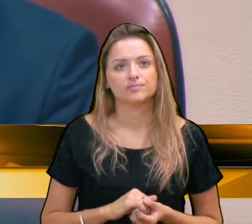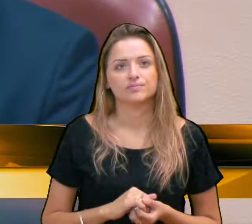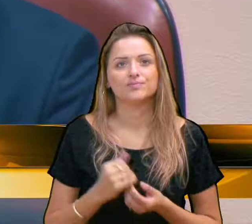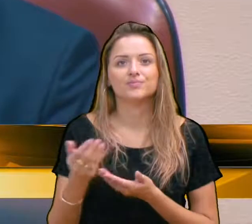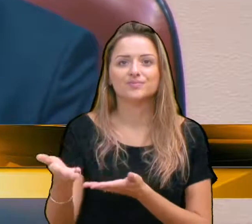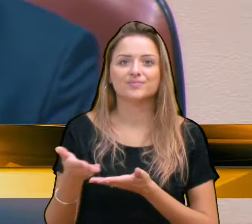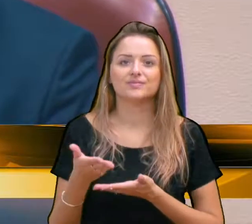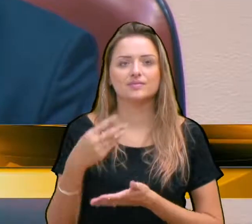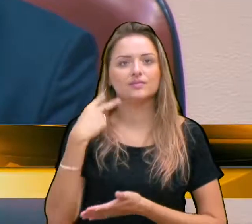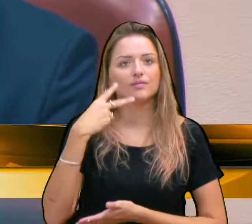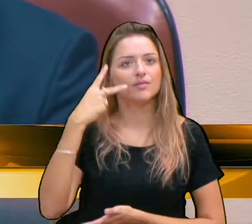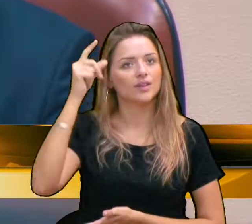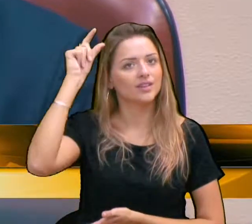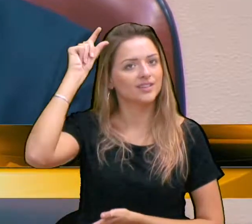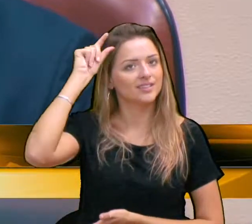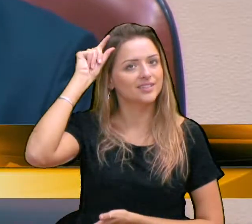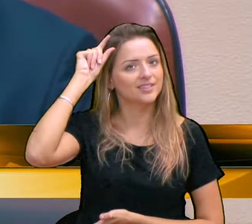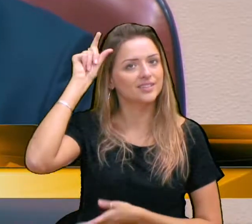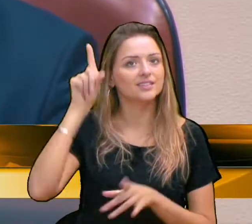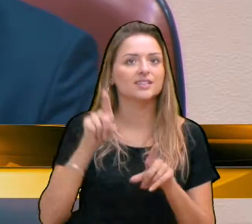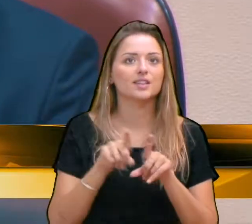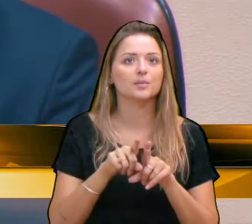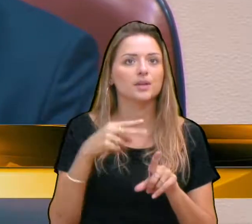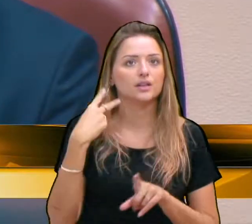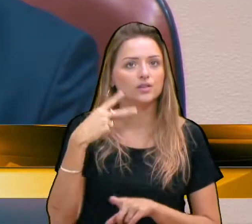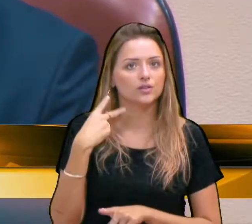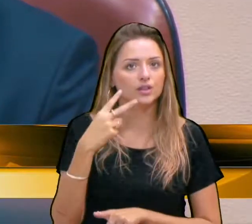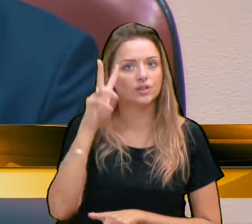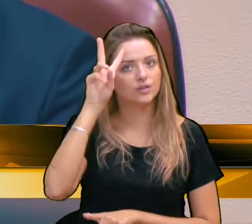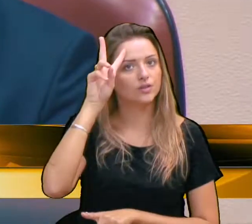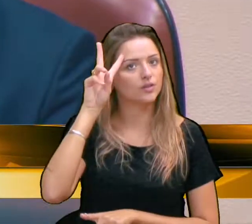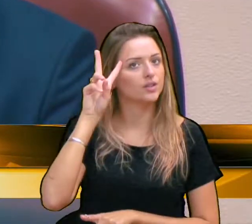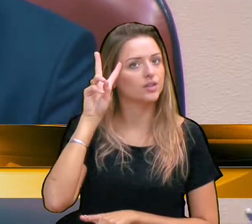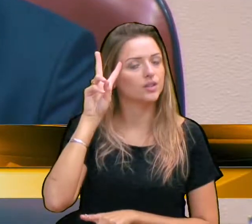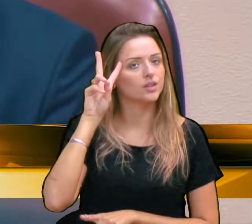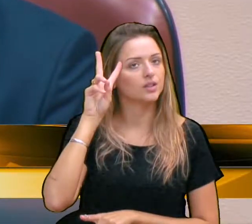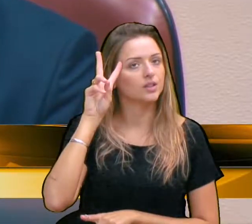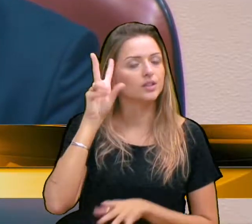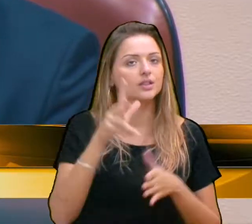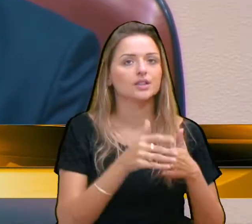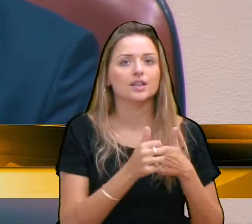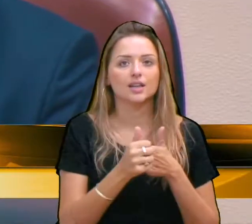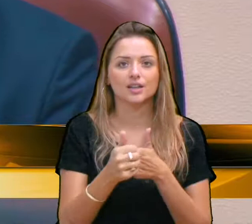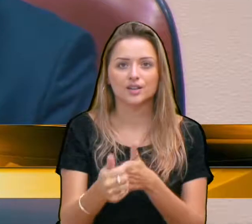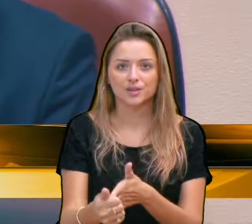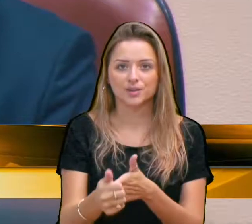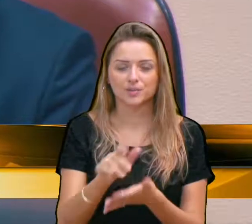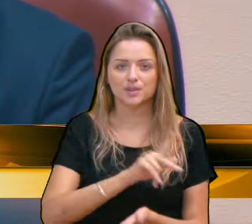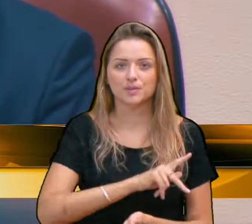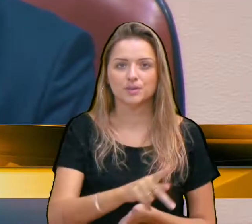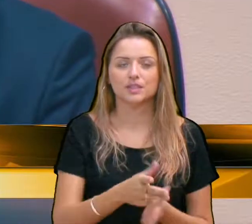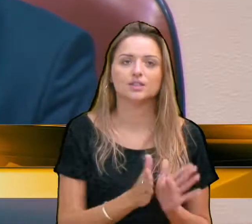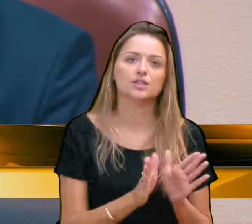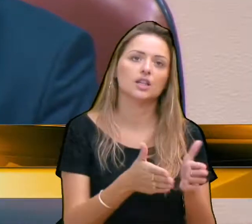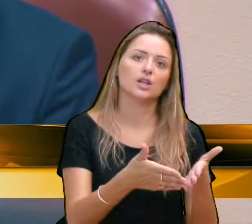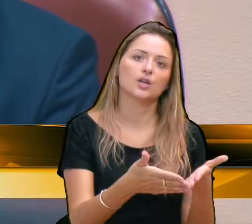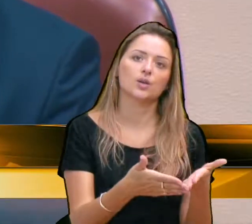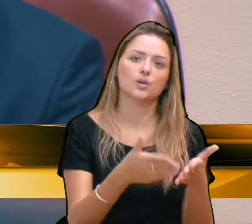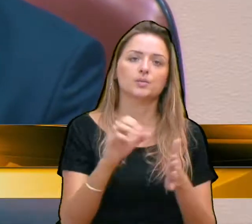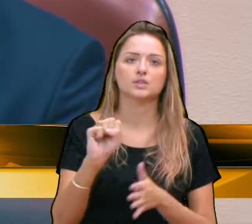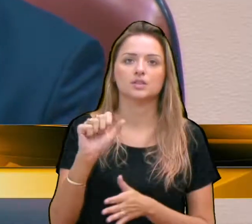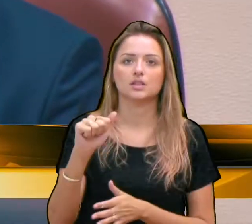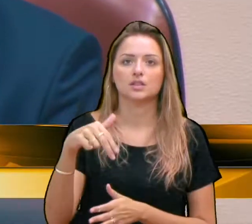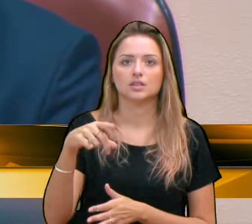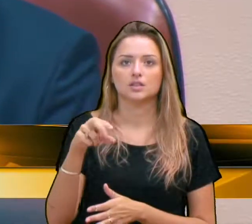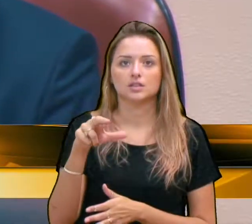Convido o vereador Chico Guerra, também o vereador Velocino Ex, que acompanhe a presidente da Comissão Comunitária, Sandra Randon,